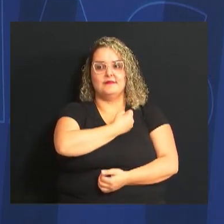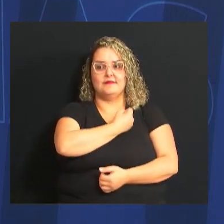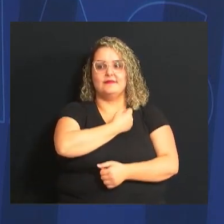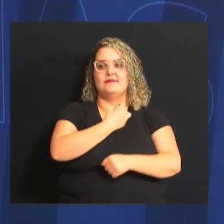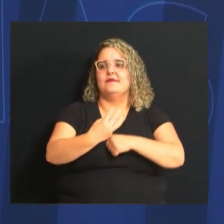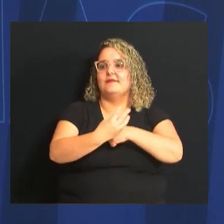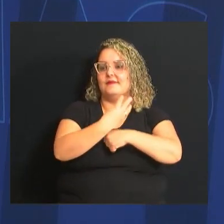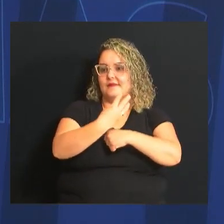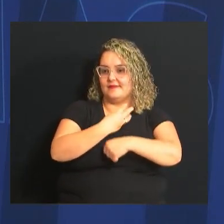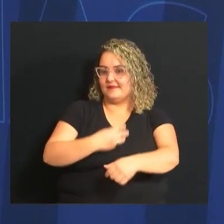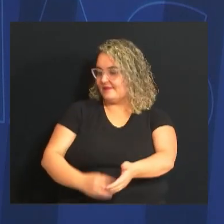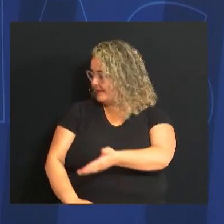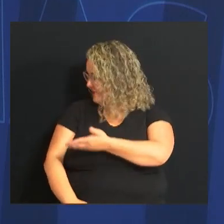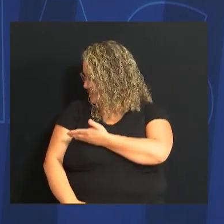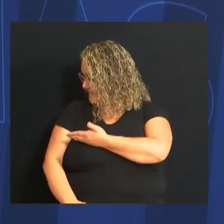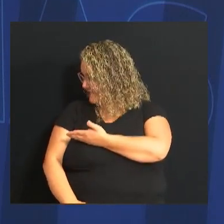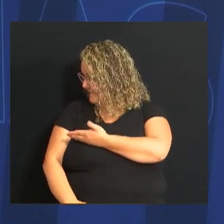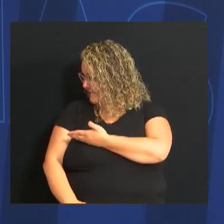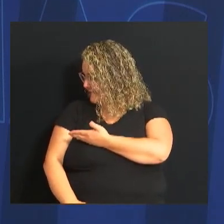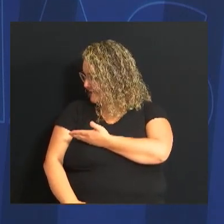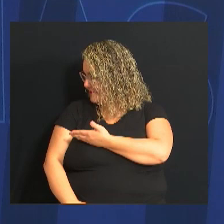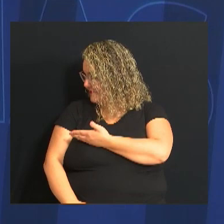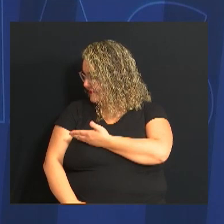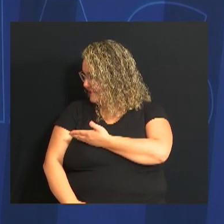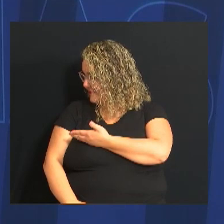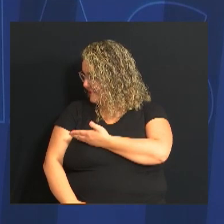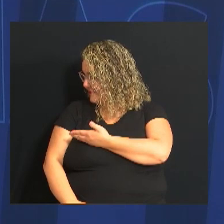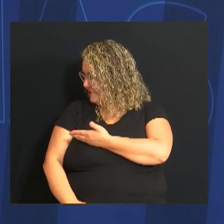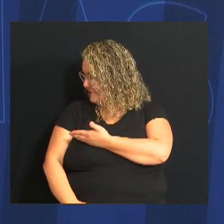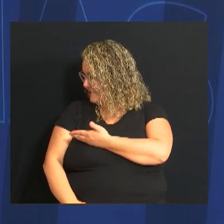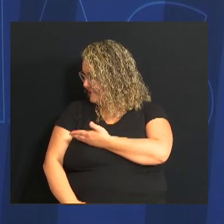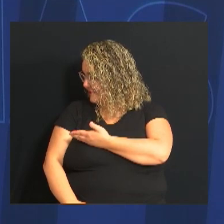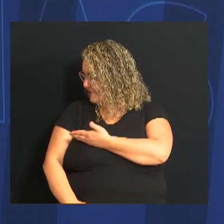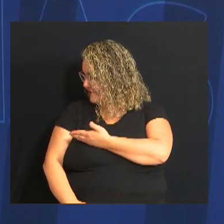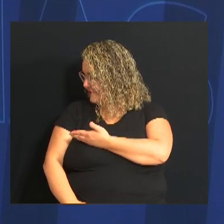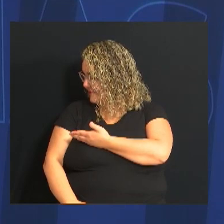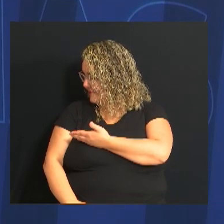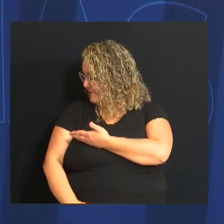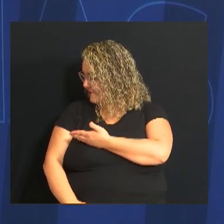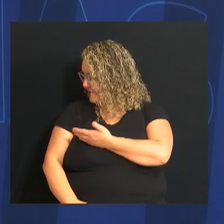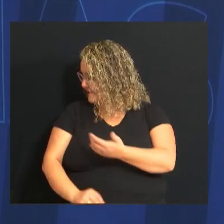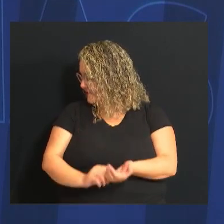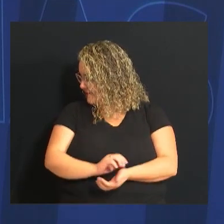nosso WhatsApp. 19 é o nosso DDD